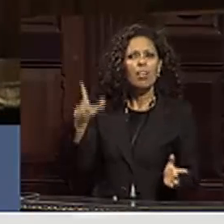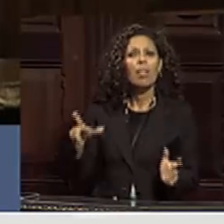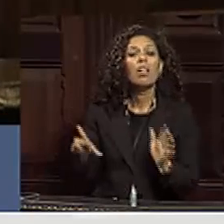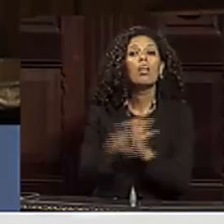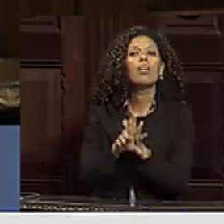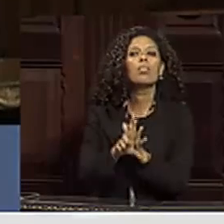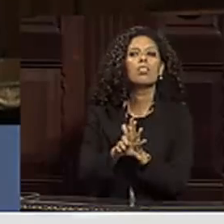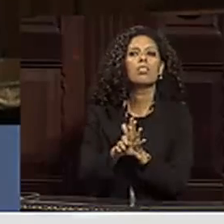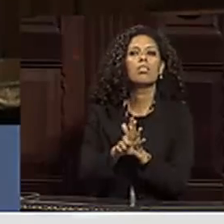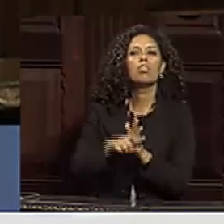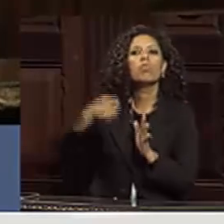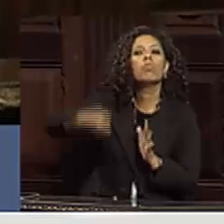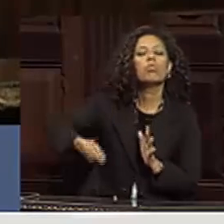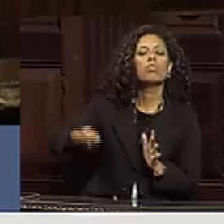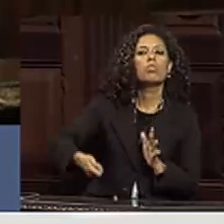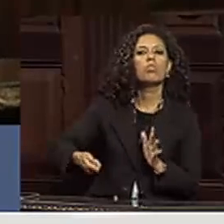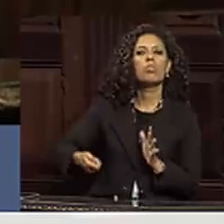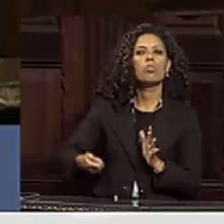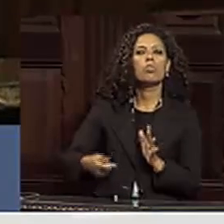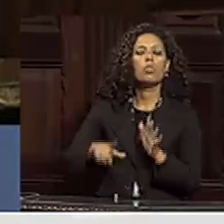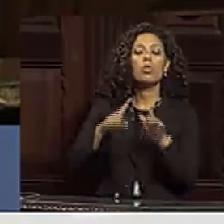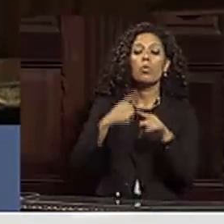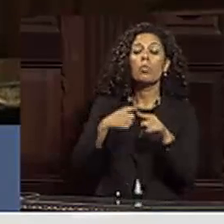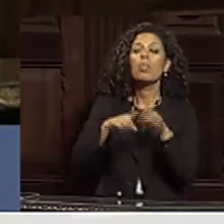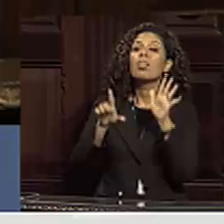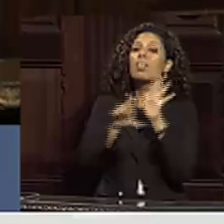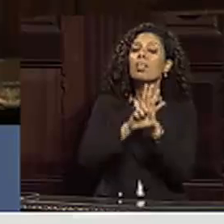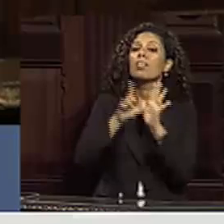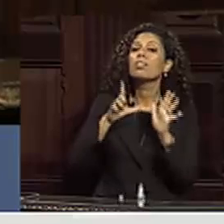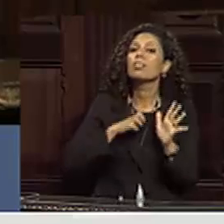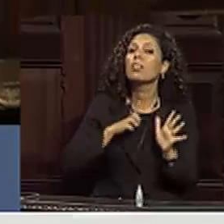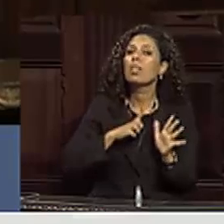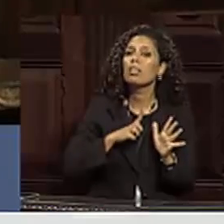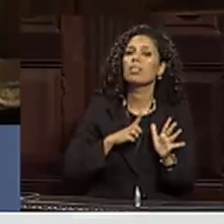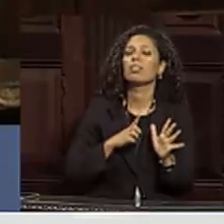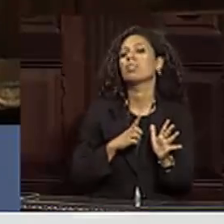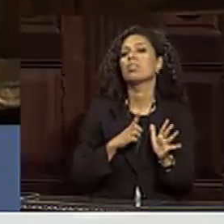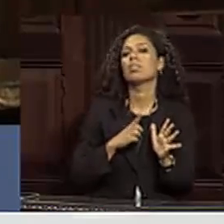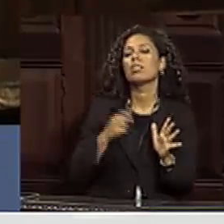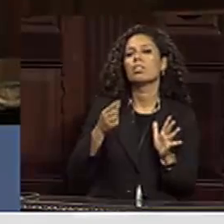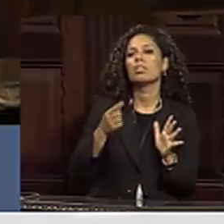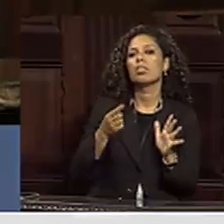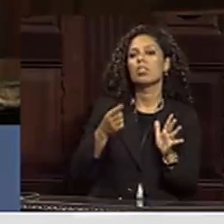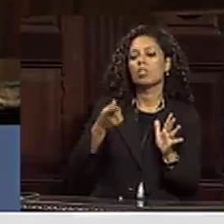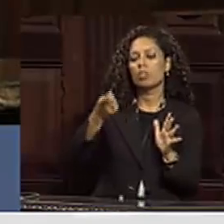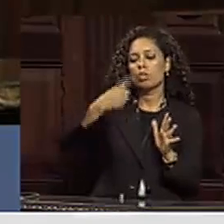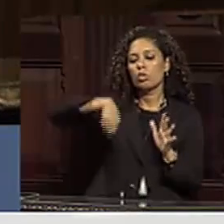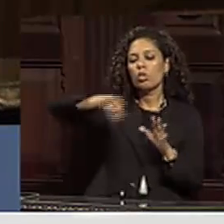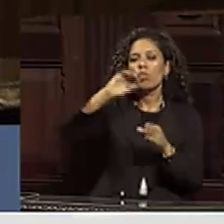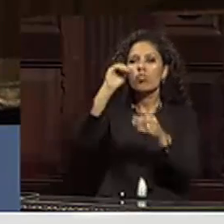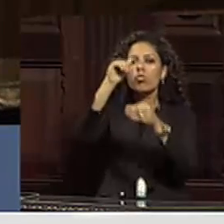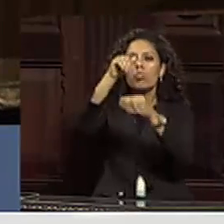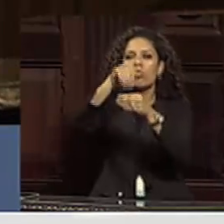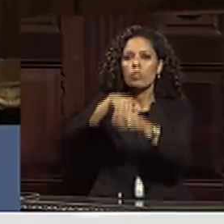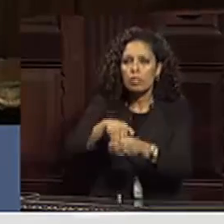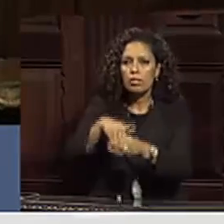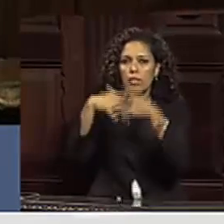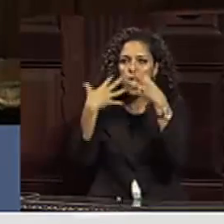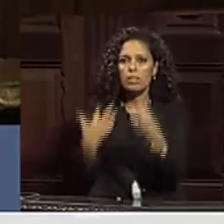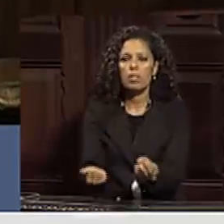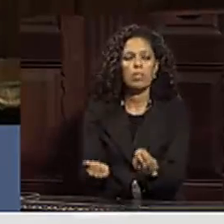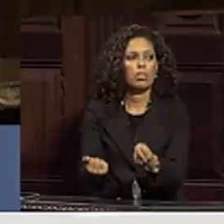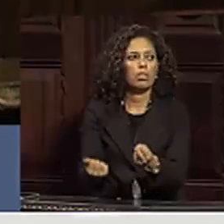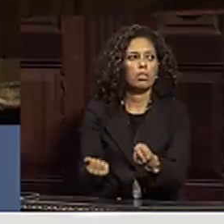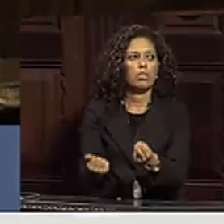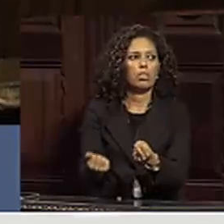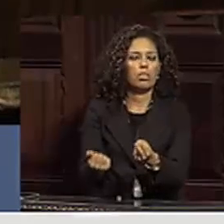de justiça, porque a lei existe. Fazer isso, votar a favor desse projeto, não